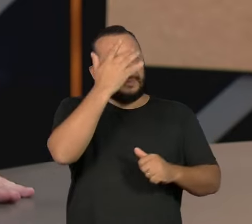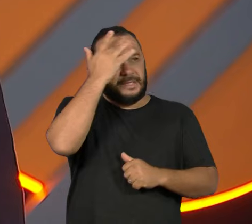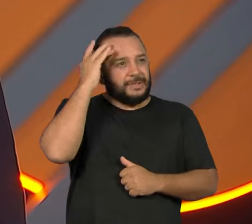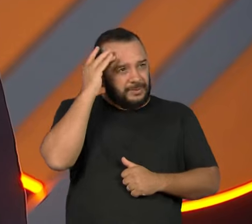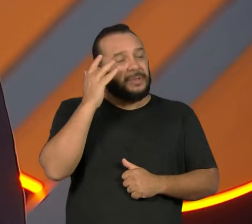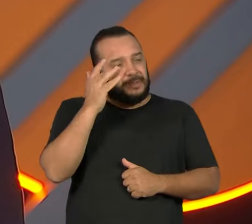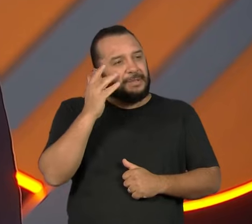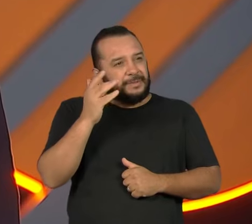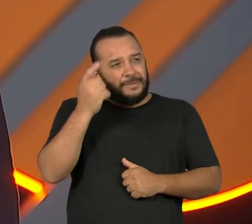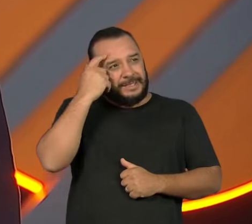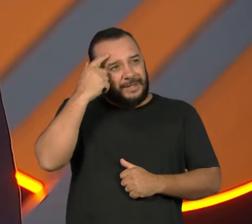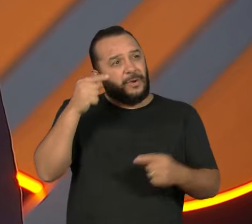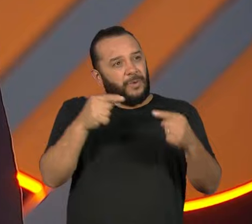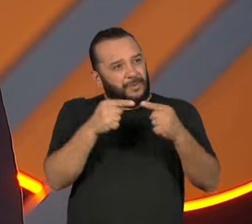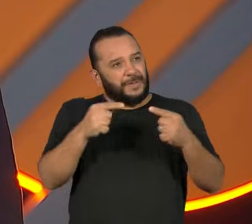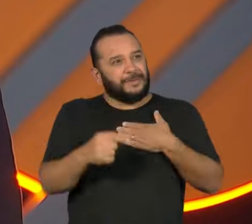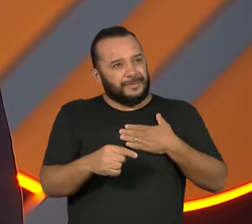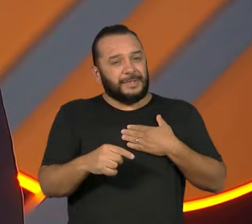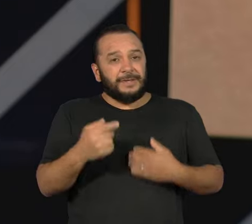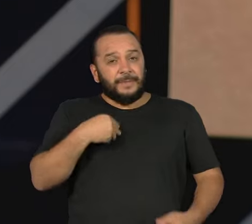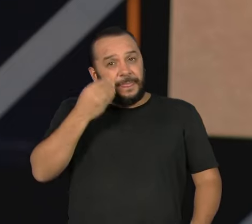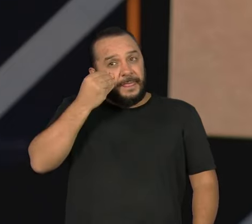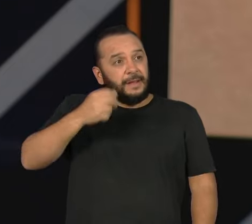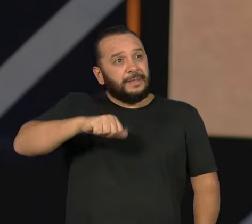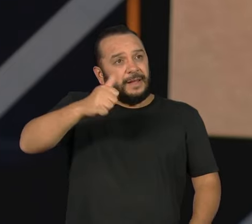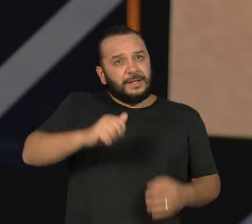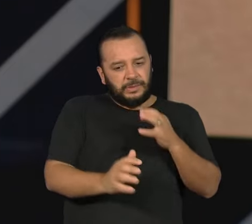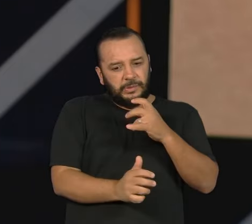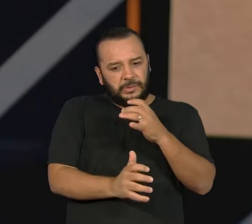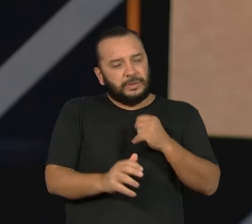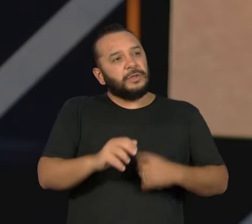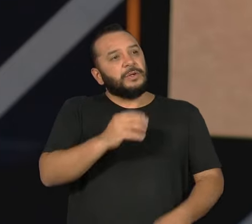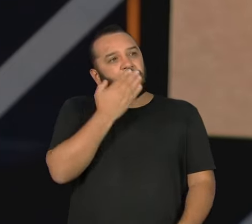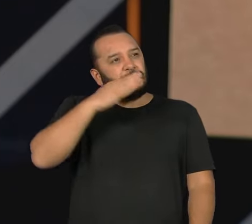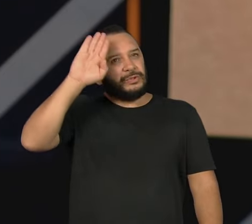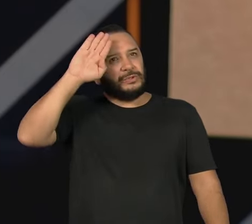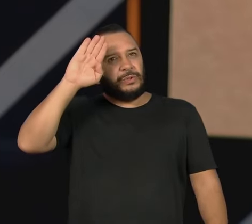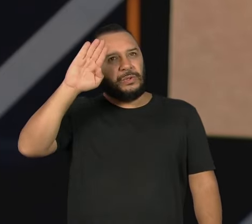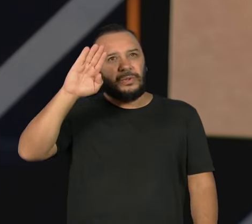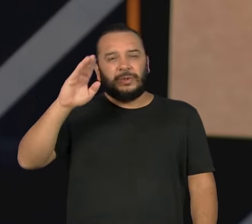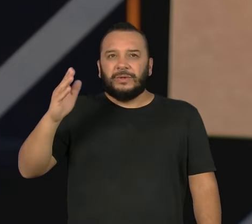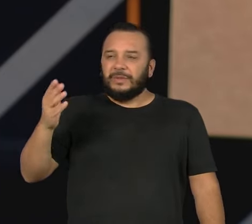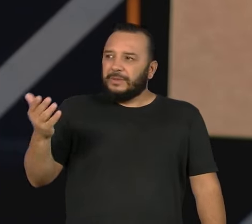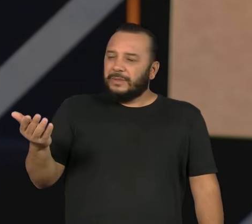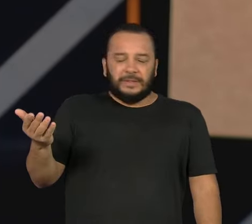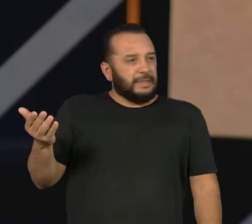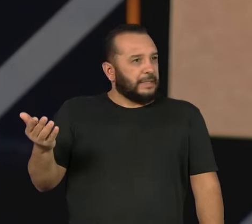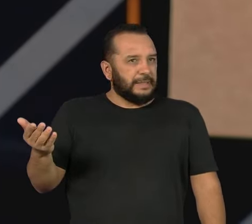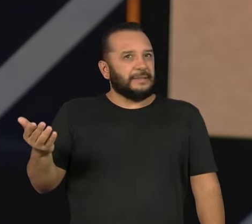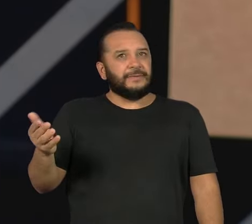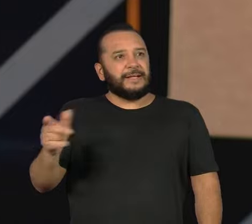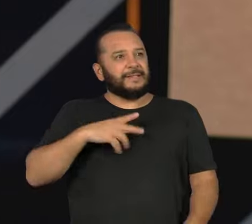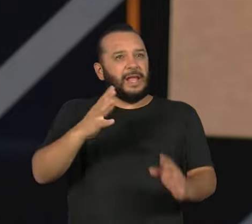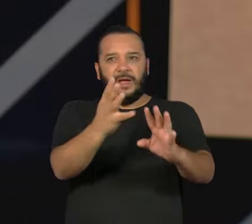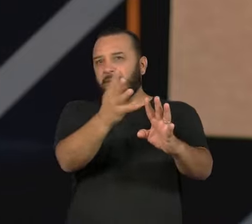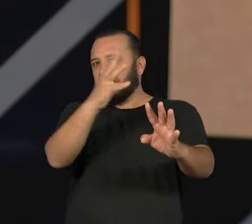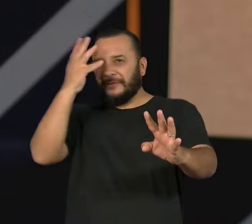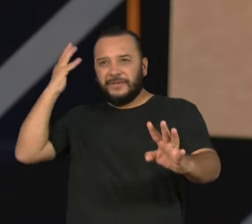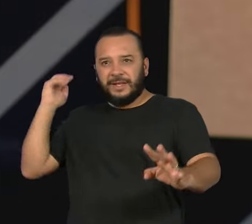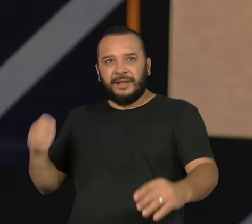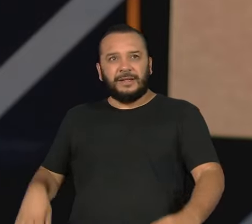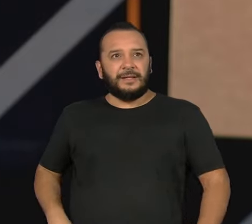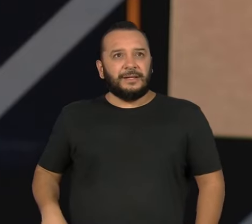programa. Bom, e eu pensando assim, pô, vou fazer um teste de saxofone no programa do Jô, cara. É que nem o Bozo. Não é pouco, não. Vai ter uma fila